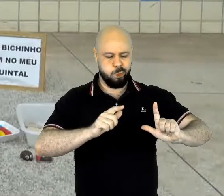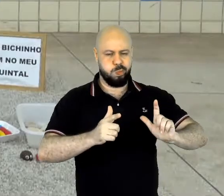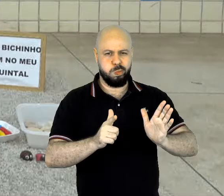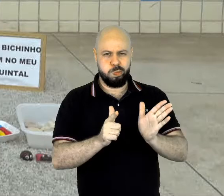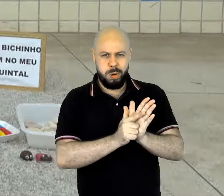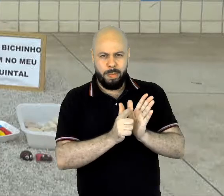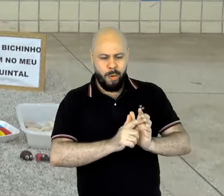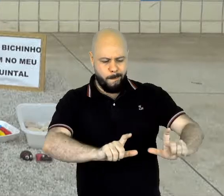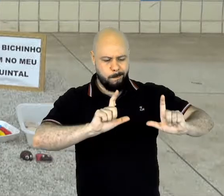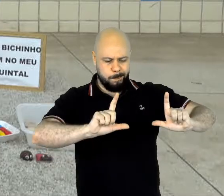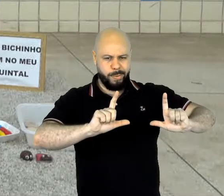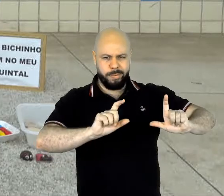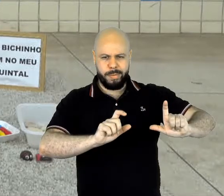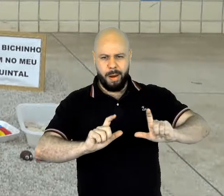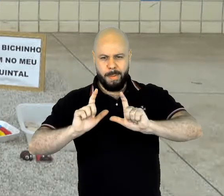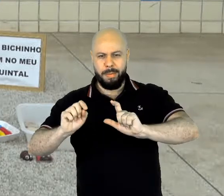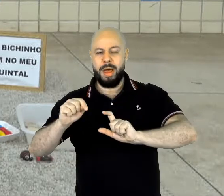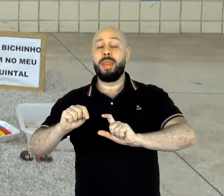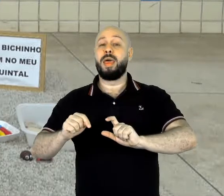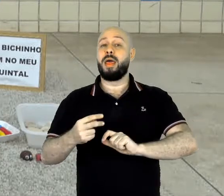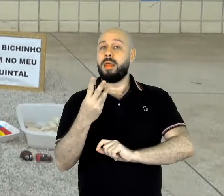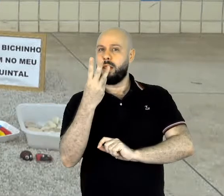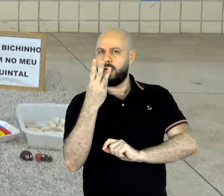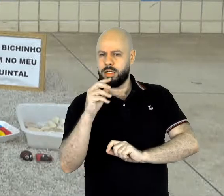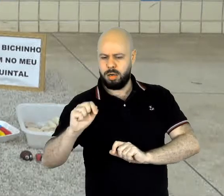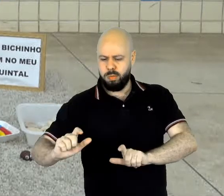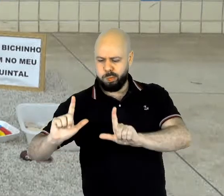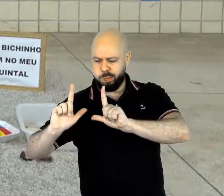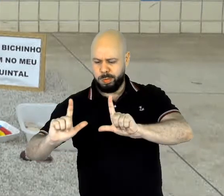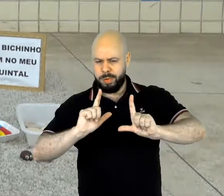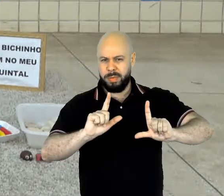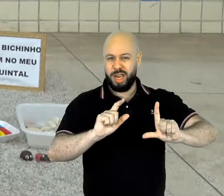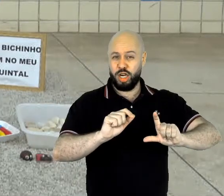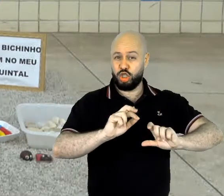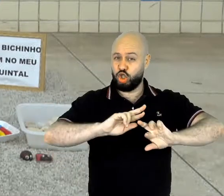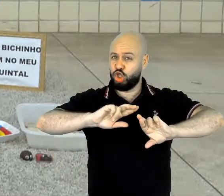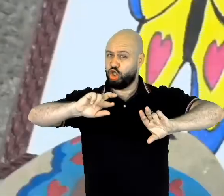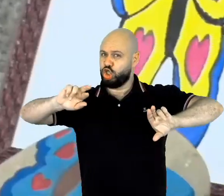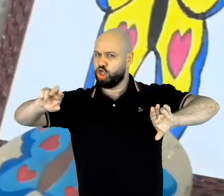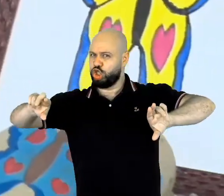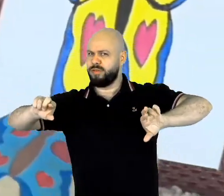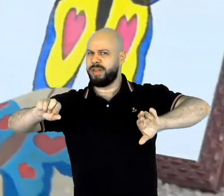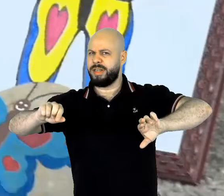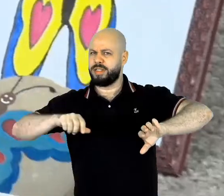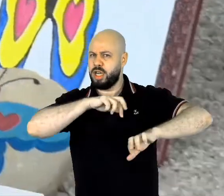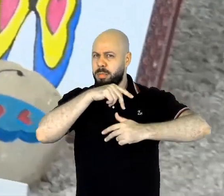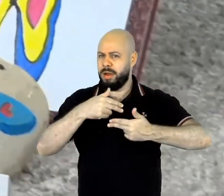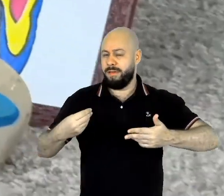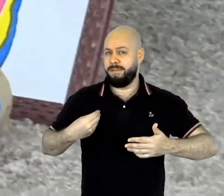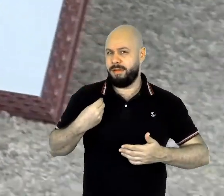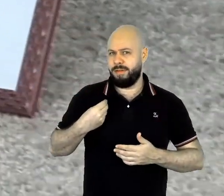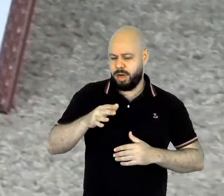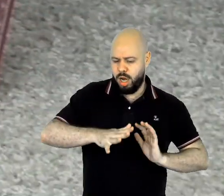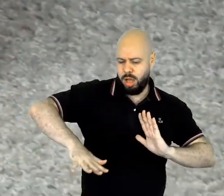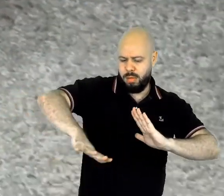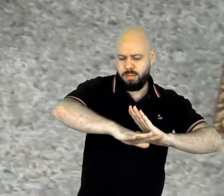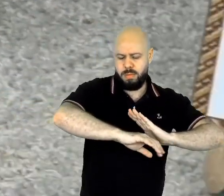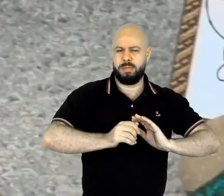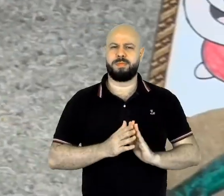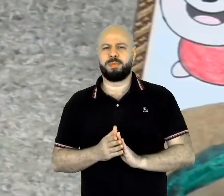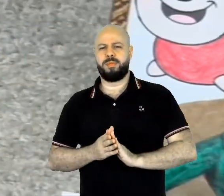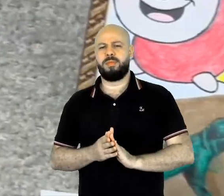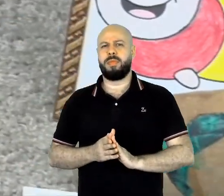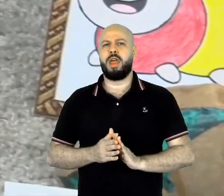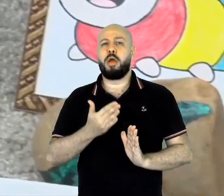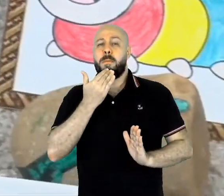essas que estão aqui, ó. Aqui eu tenho 3 plaquinhas de animais diferentes que vivem no jardim. Feito isso, você vai mostrar para a sua criança e vai pedir